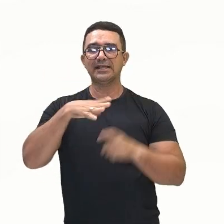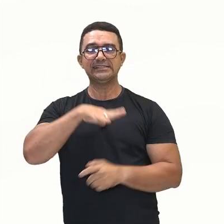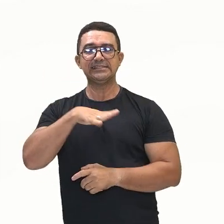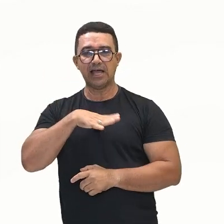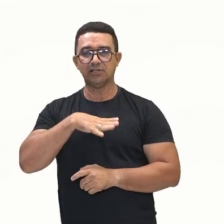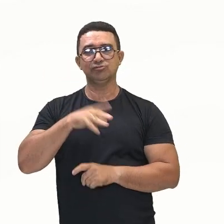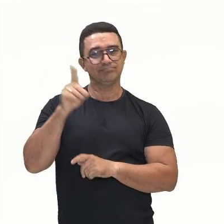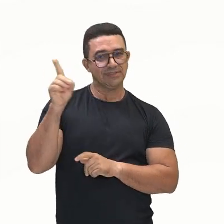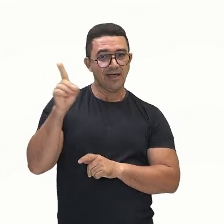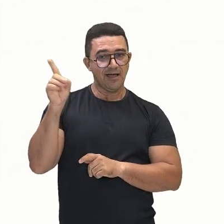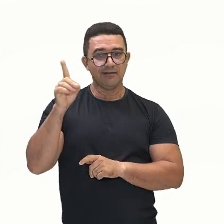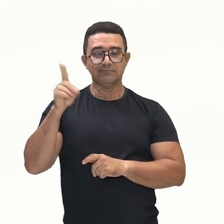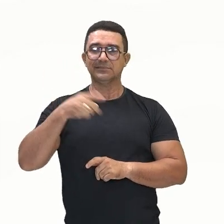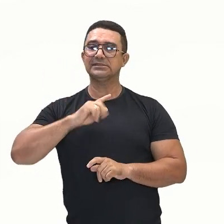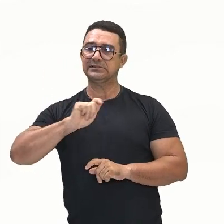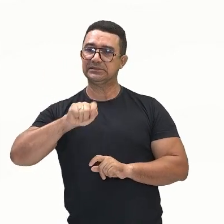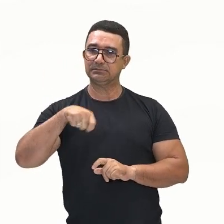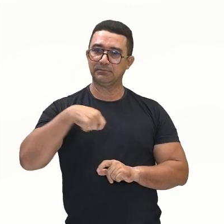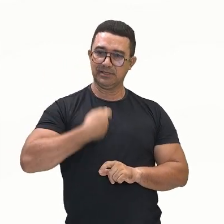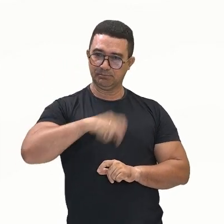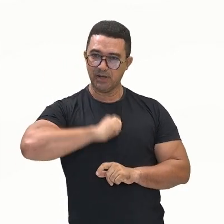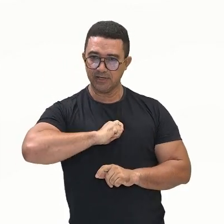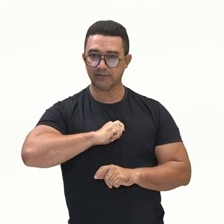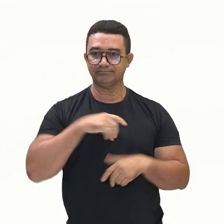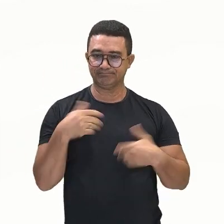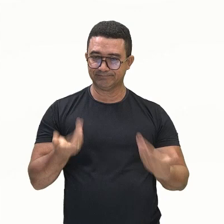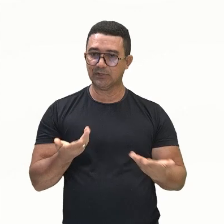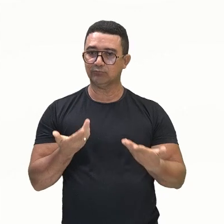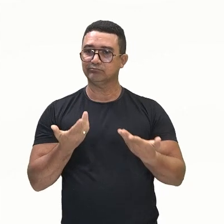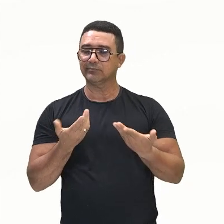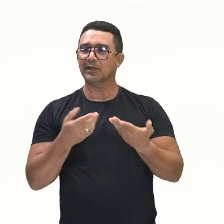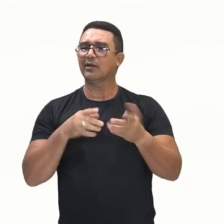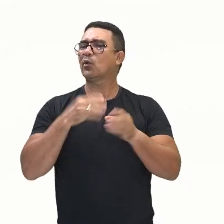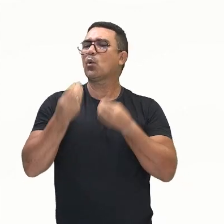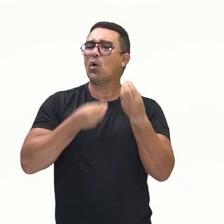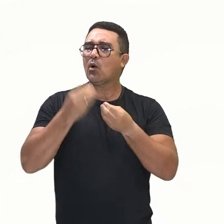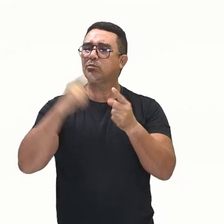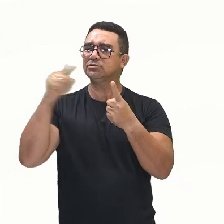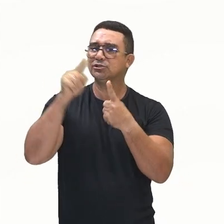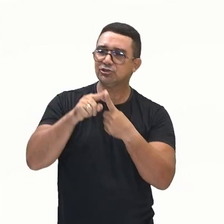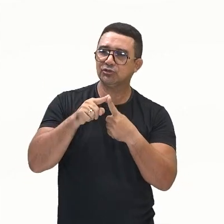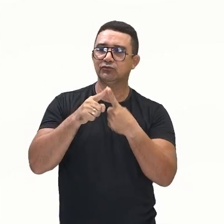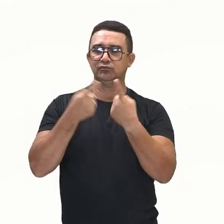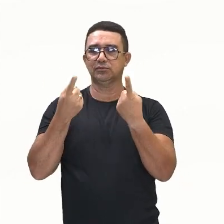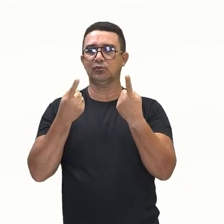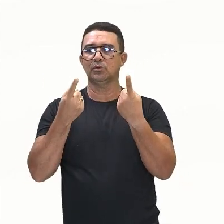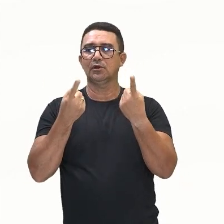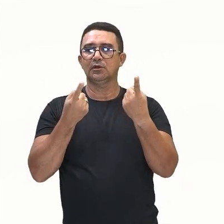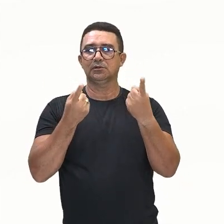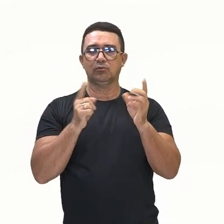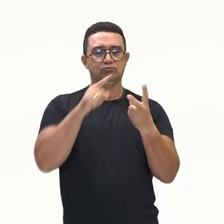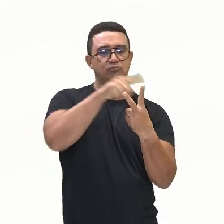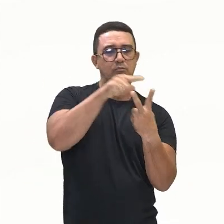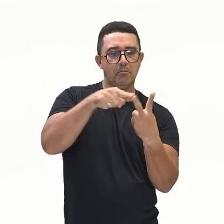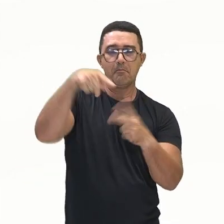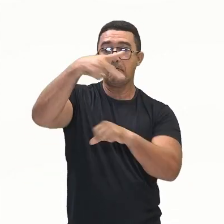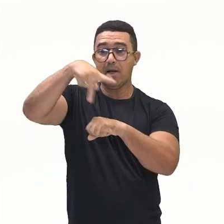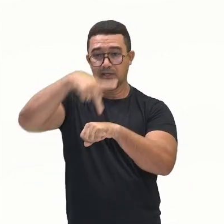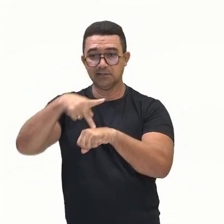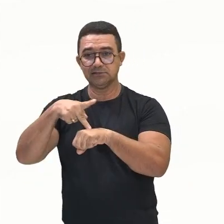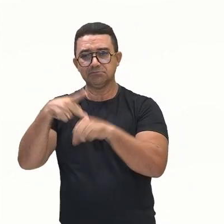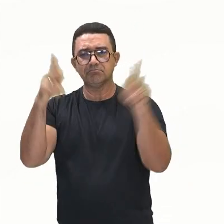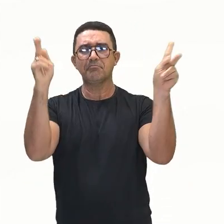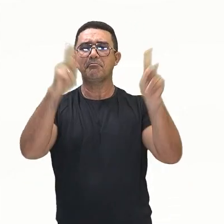de 1494, para pacificar, né, os reinos espanhol e